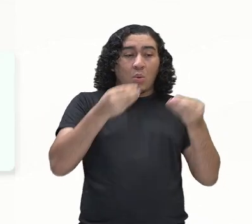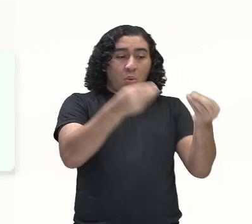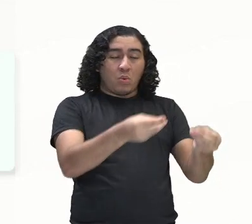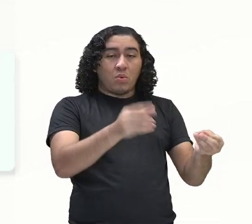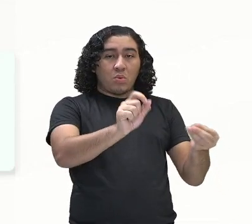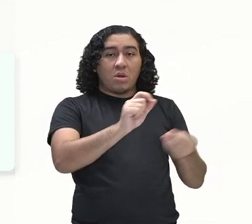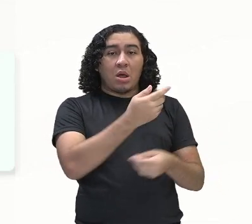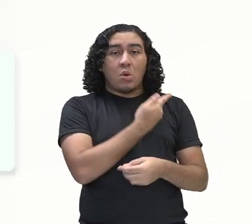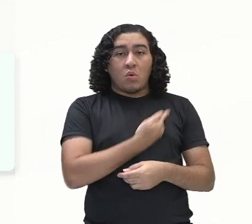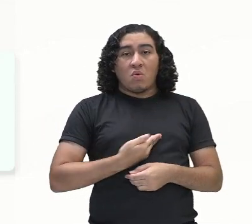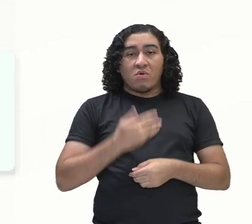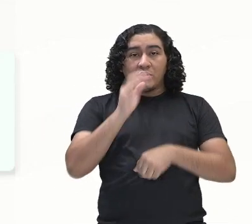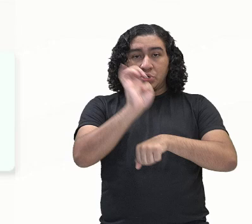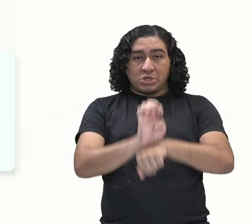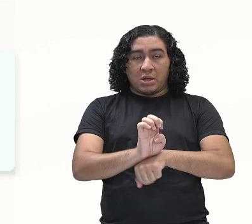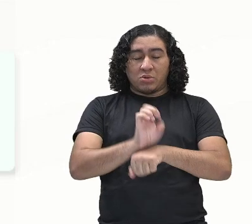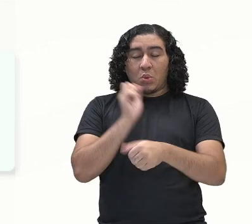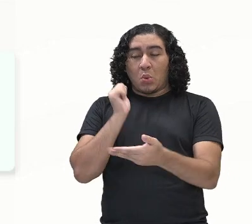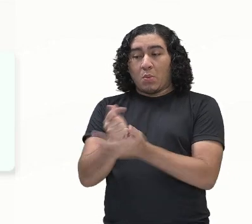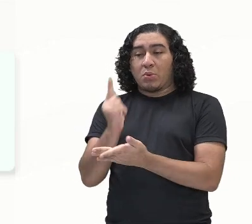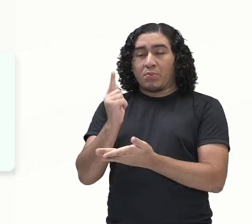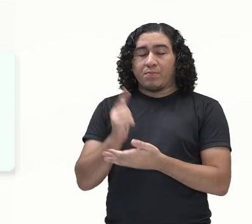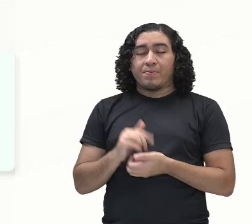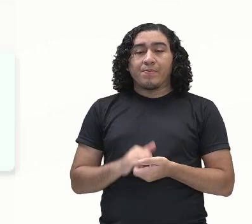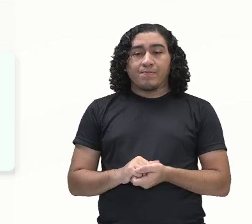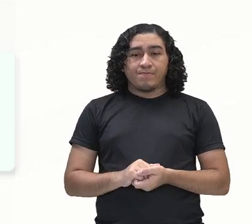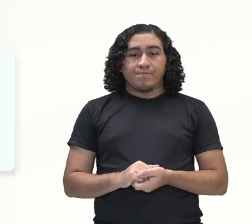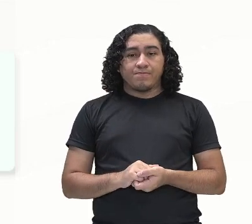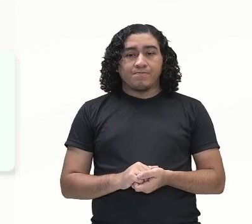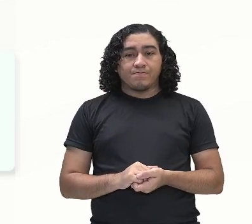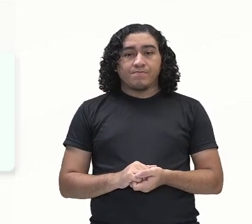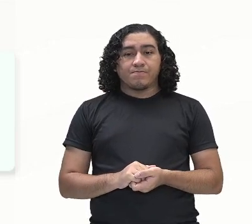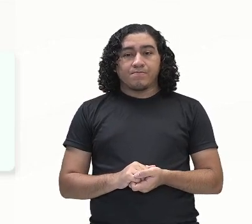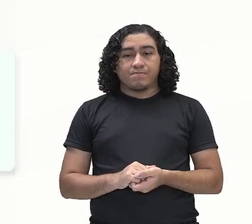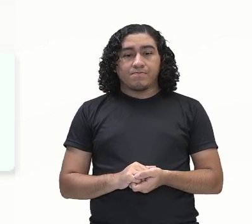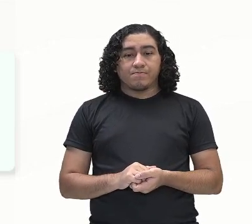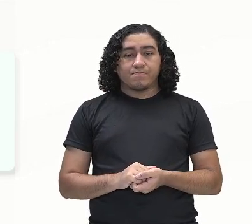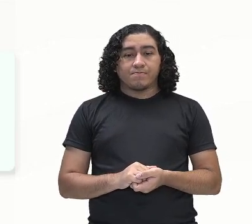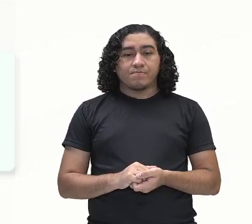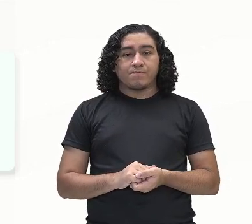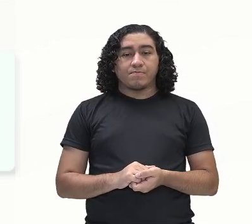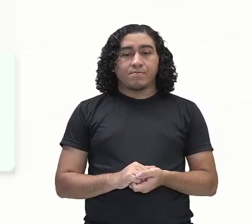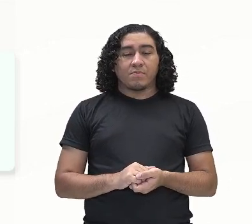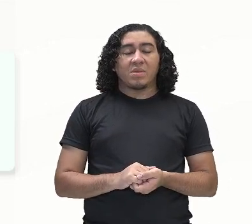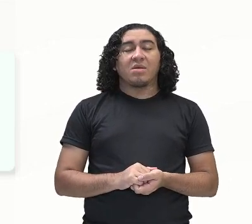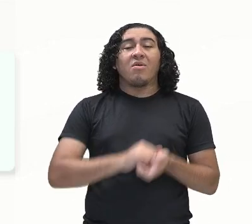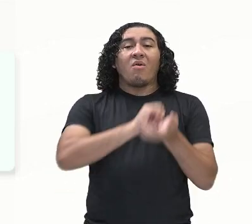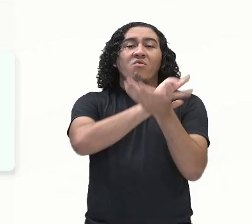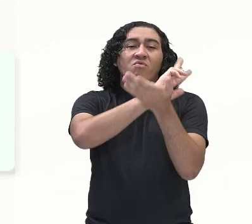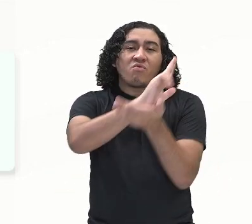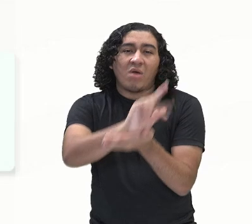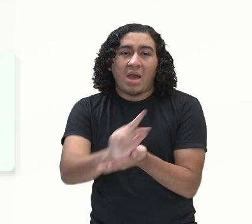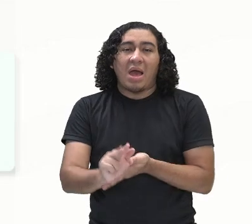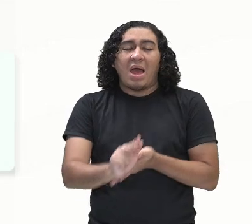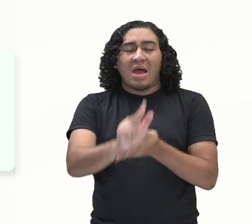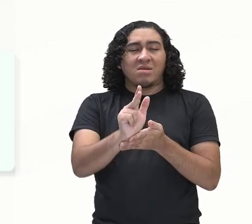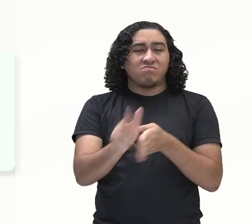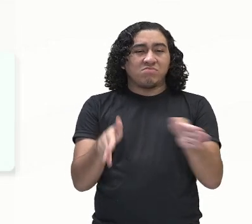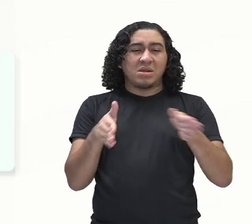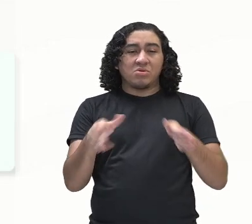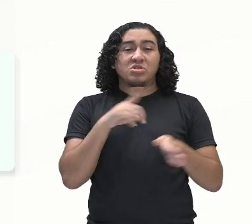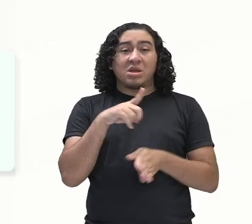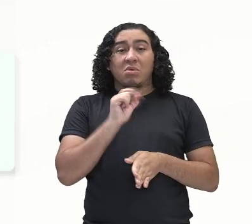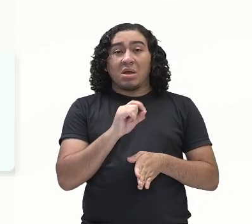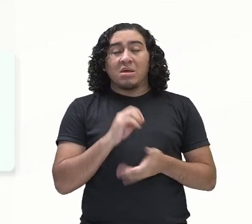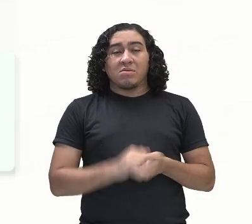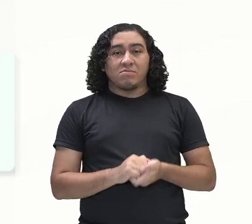governo do estado, tá bom? No caso, ao estado do Amazonas. E que durante muito tempo ele serviu aqui durante décadas